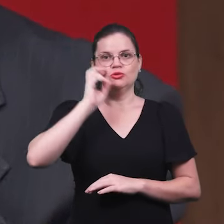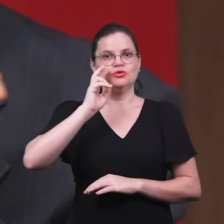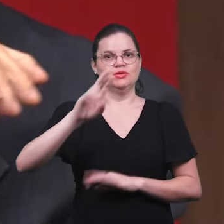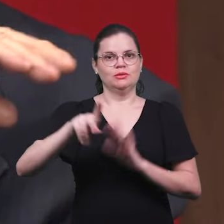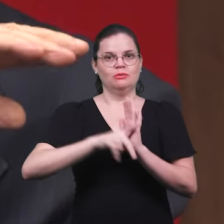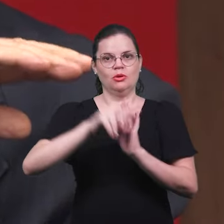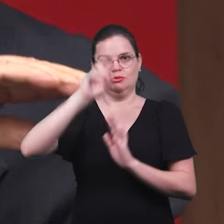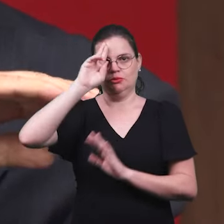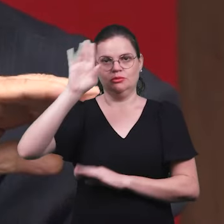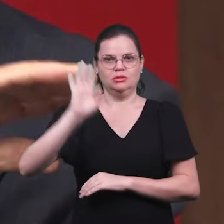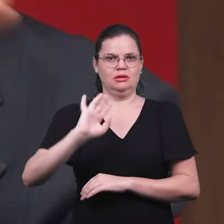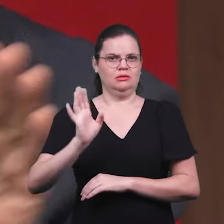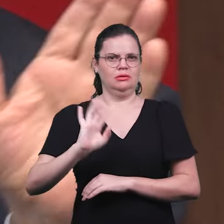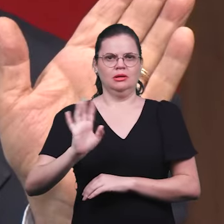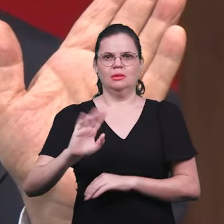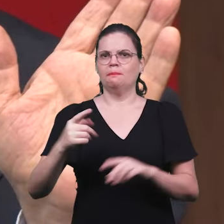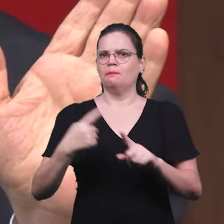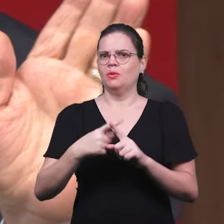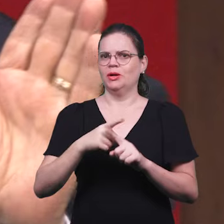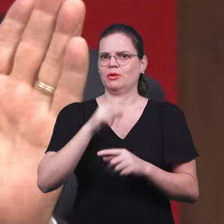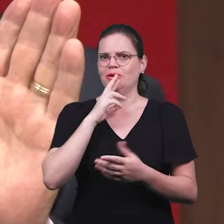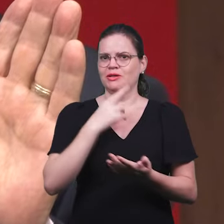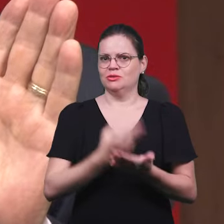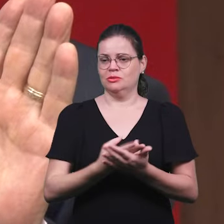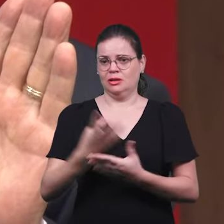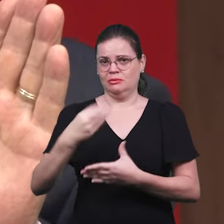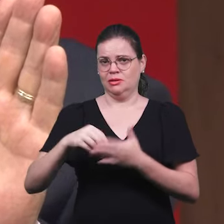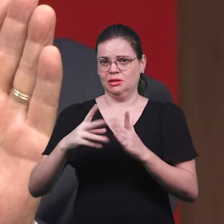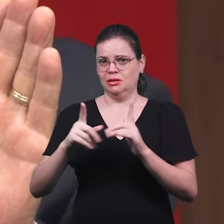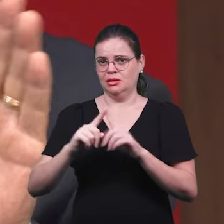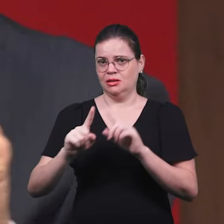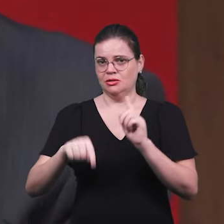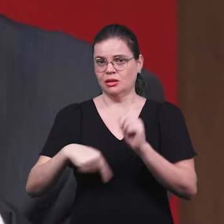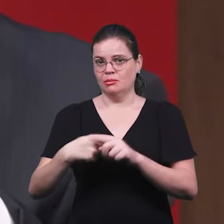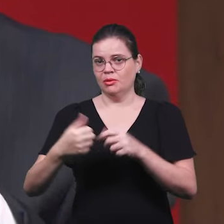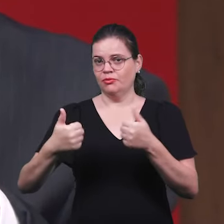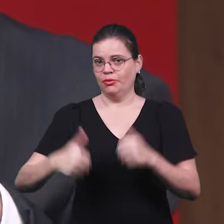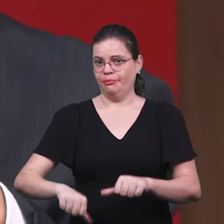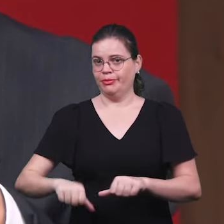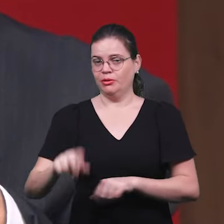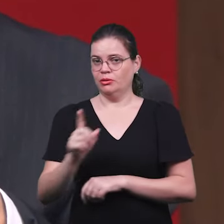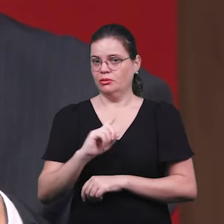o resultado disso foi catastrófico para a igreja, não é? Então,